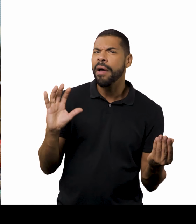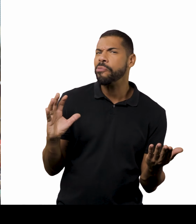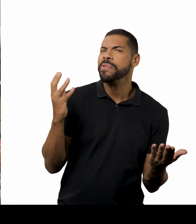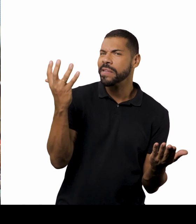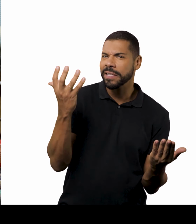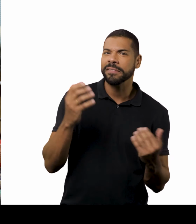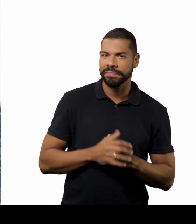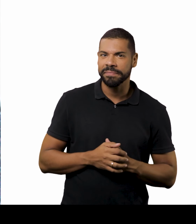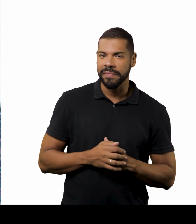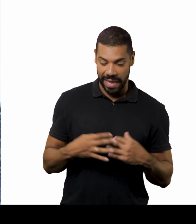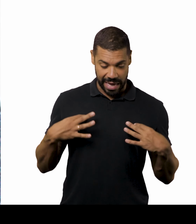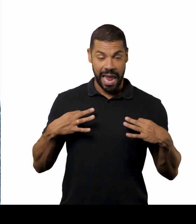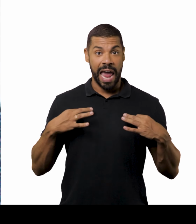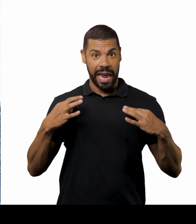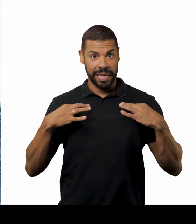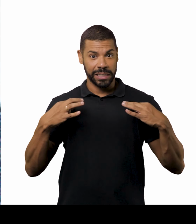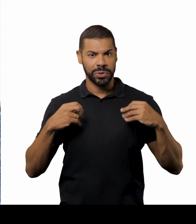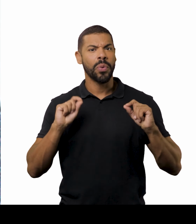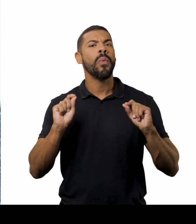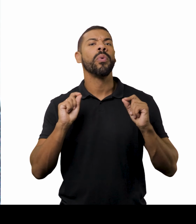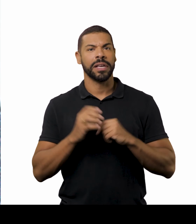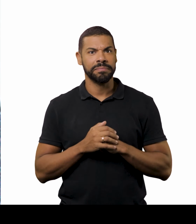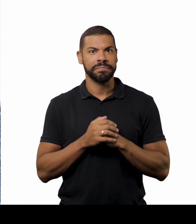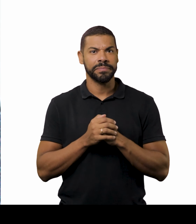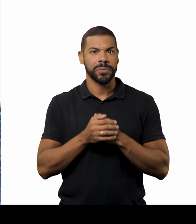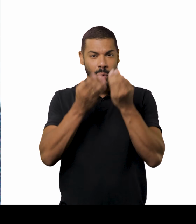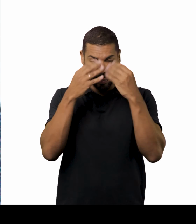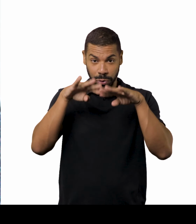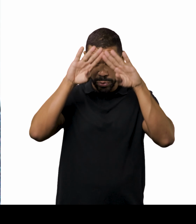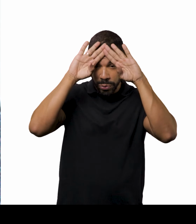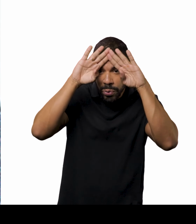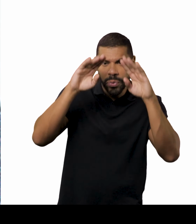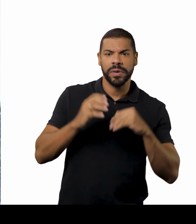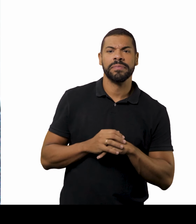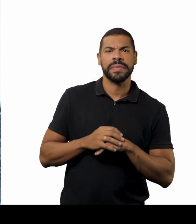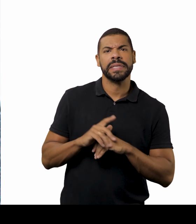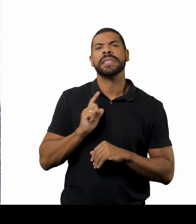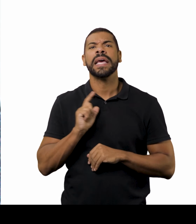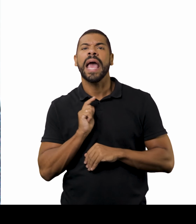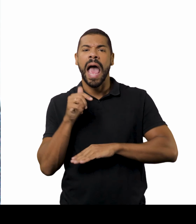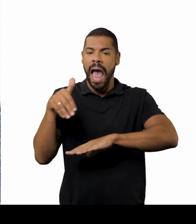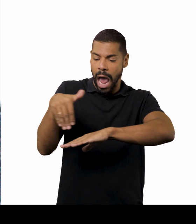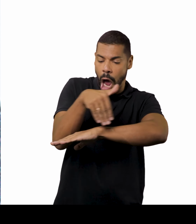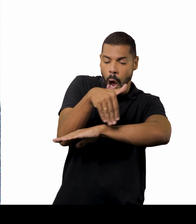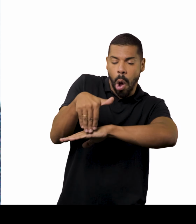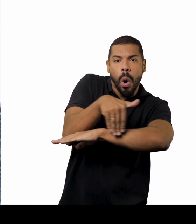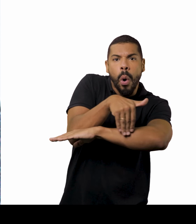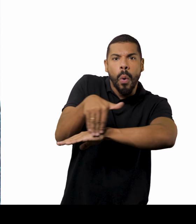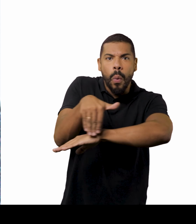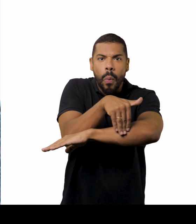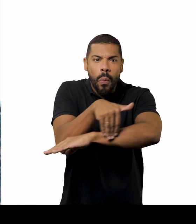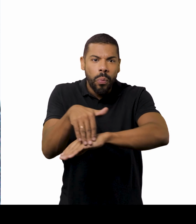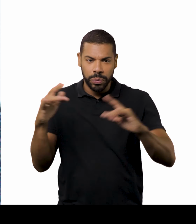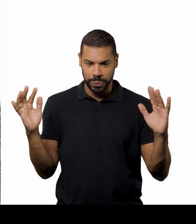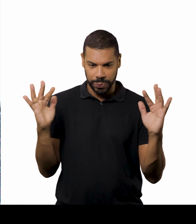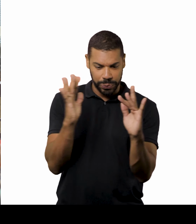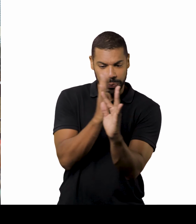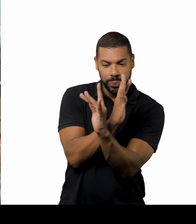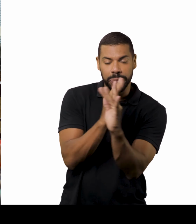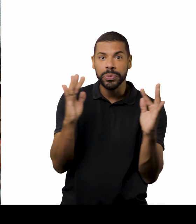Cruzamento veio aqui, eu acho que essa roupa pode ser o Exu. Sim. Que apareceu muito, a rua, esse lugar de cruzamento,